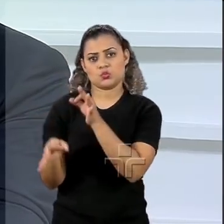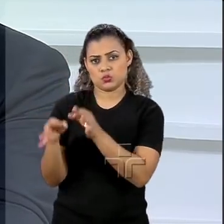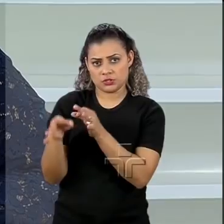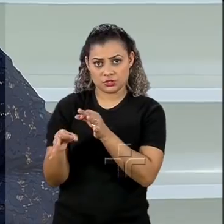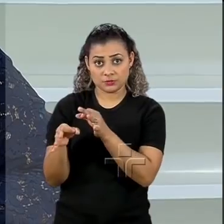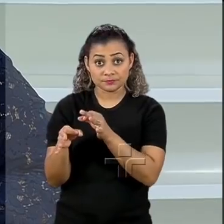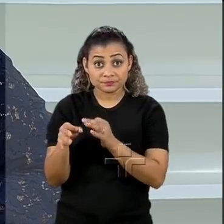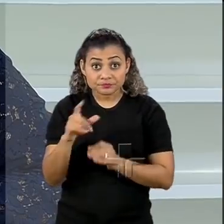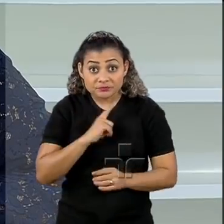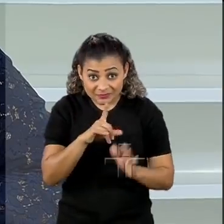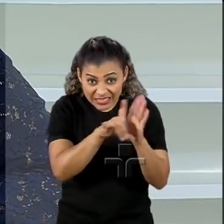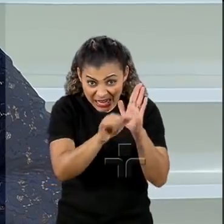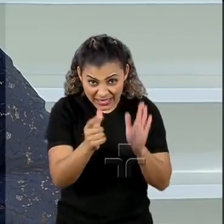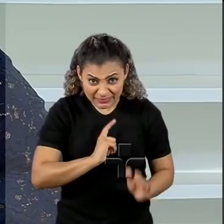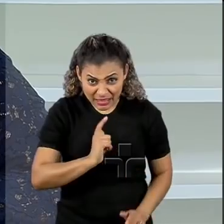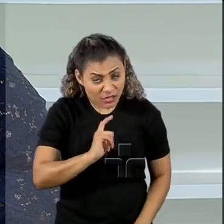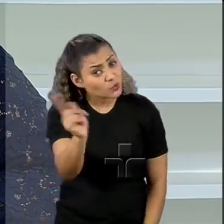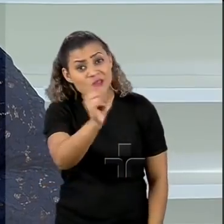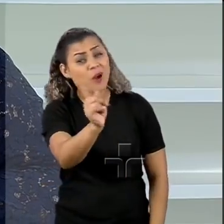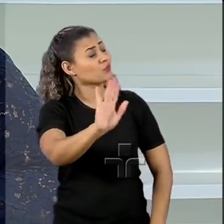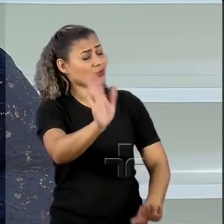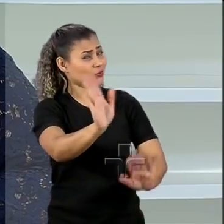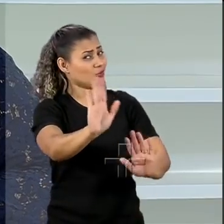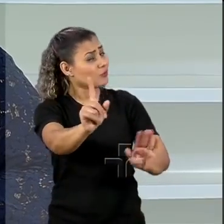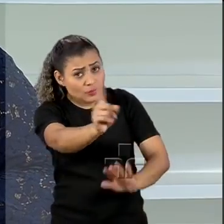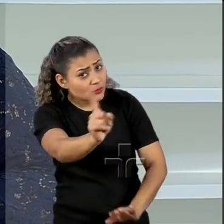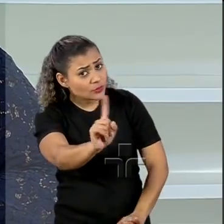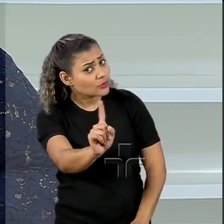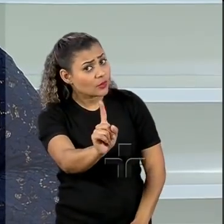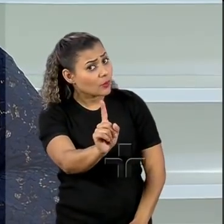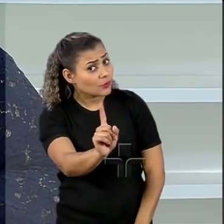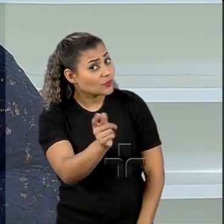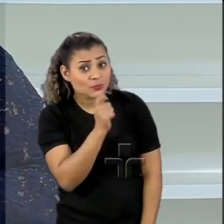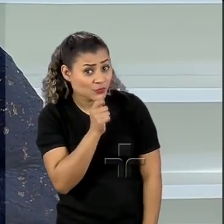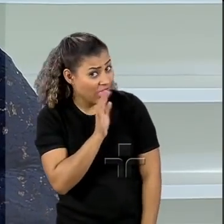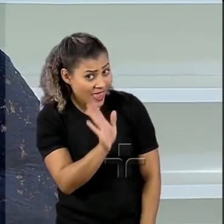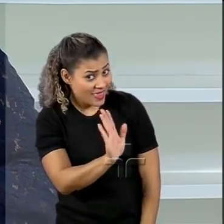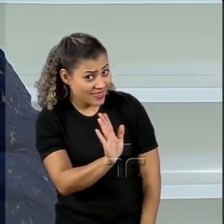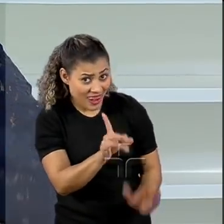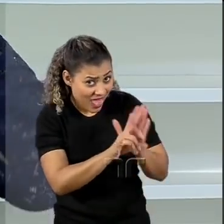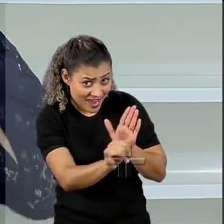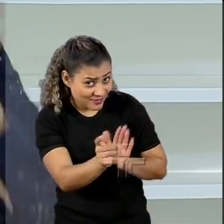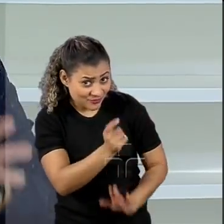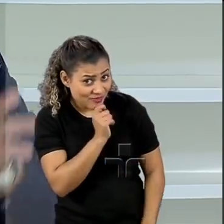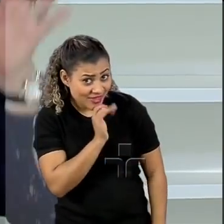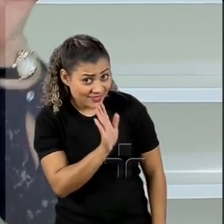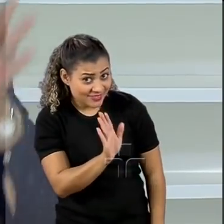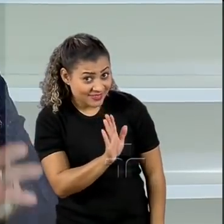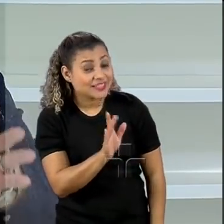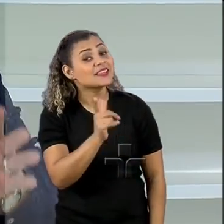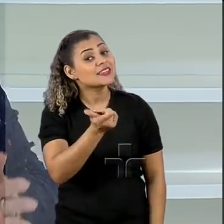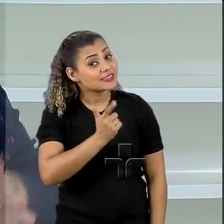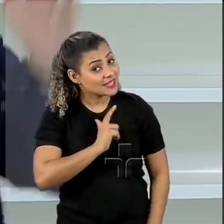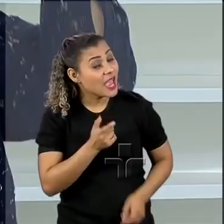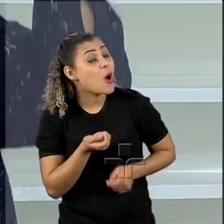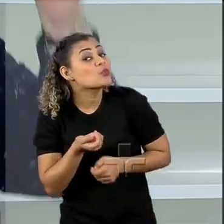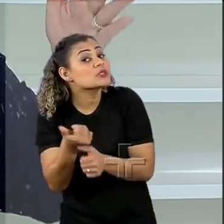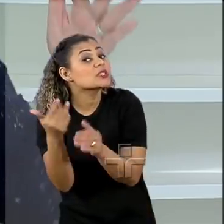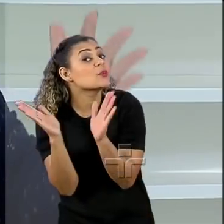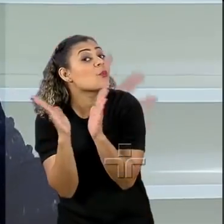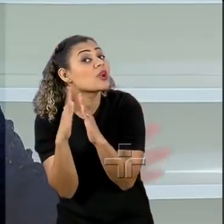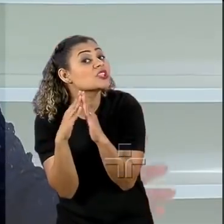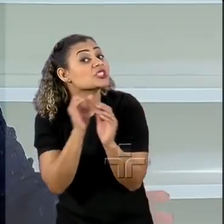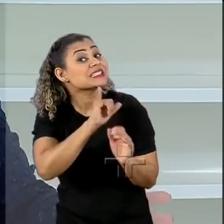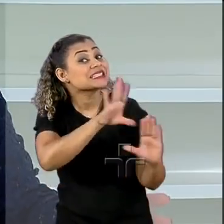isso não está na LOMAN. Bom, isso não está na LOMAN. Isso tem previsão legal. Tem o auxílio moradia quando